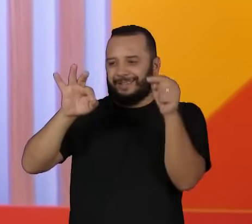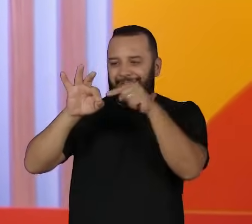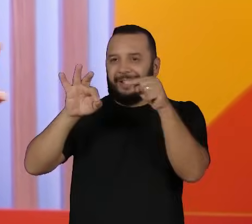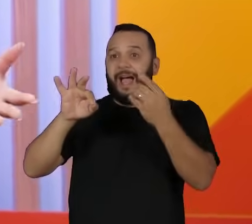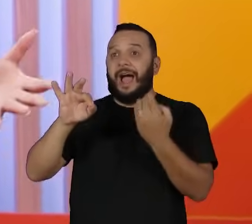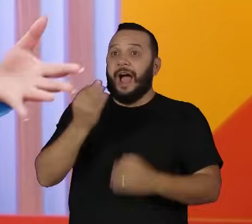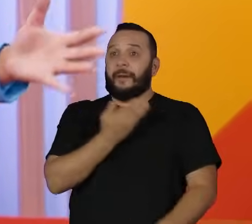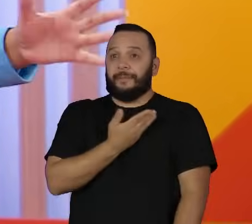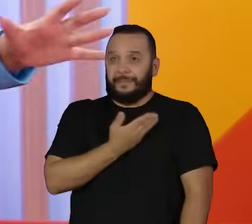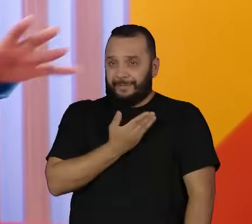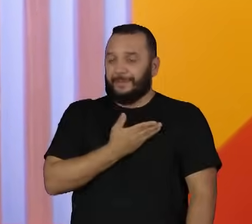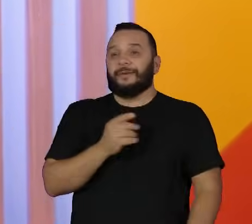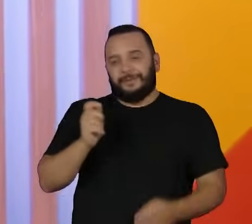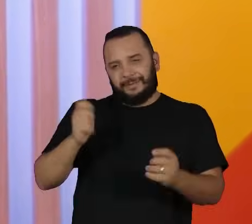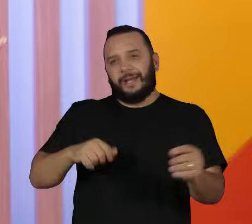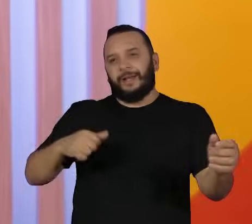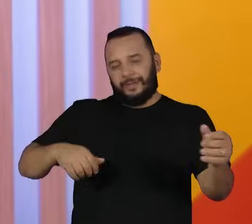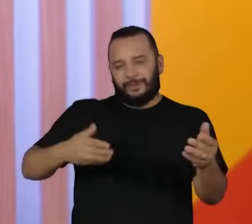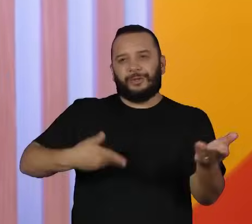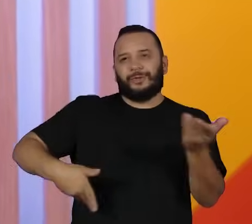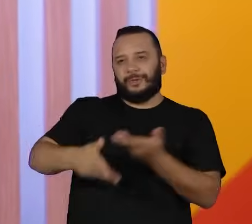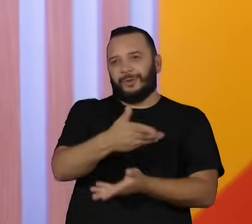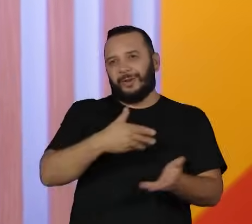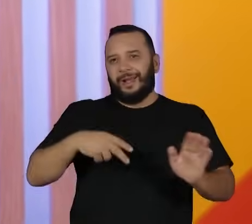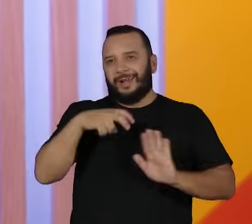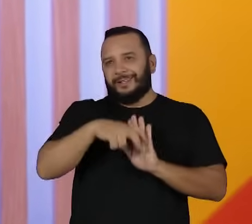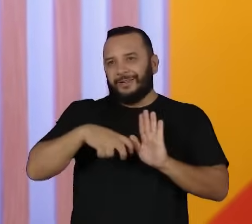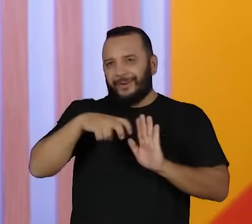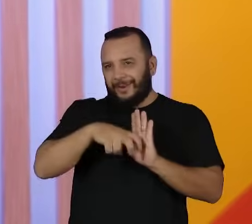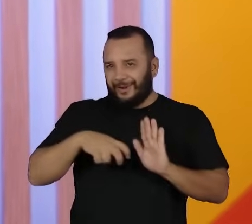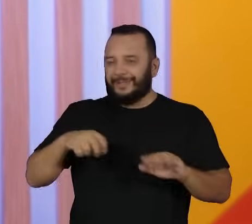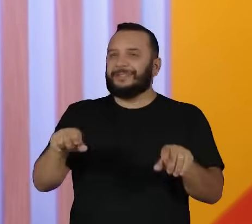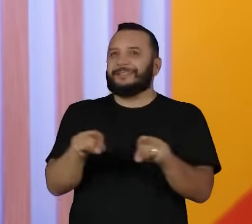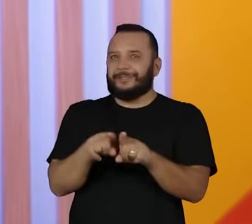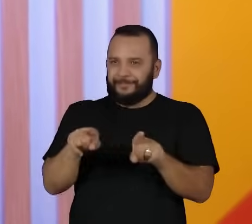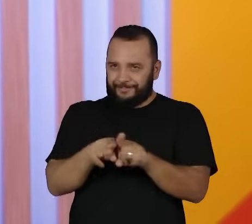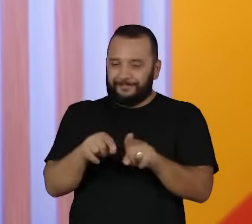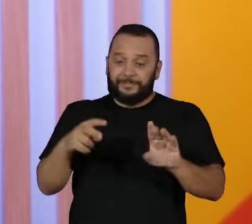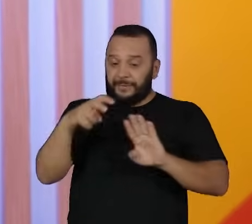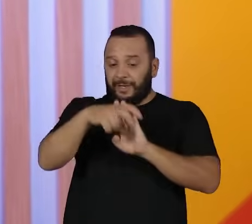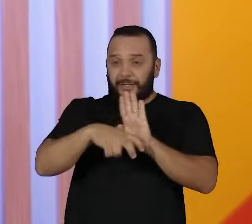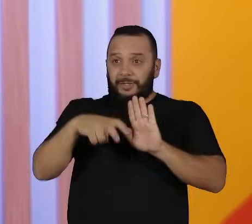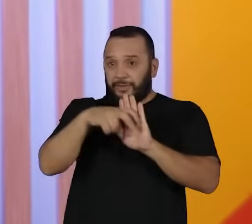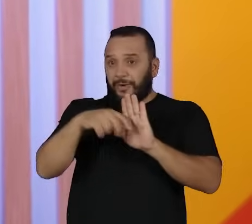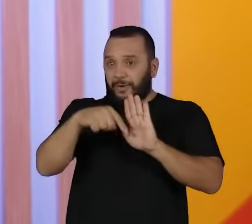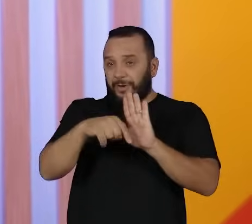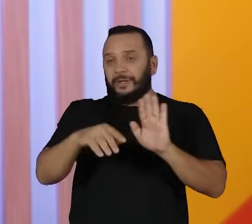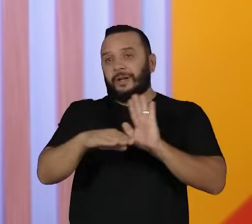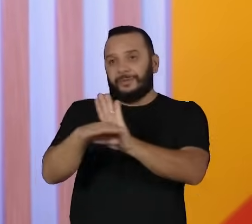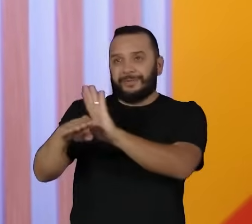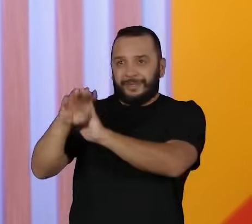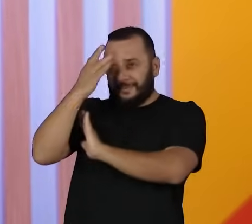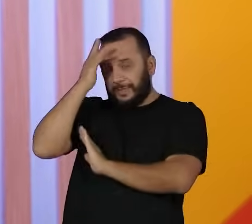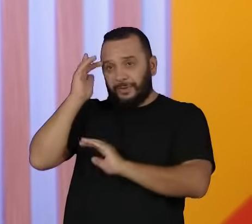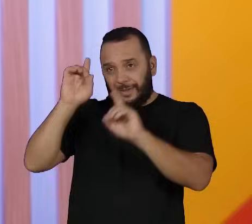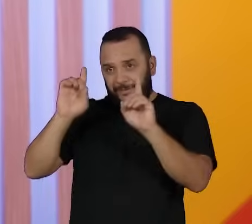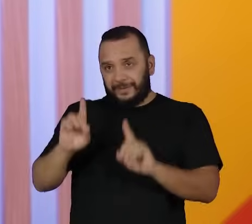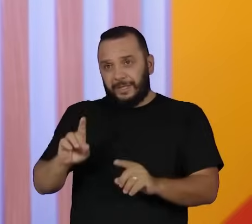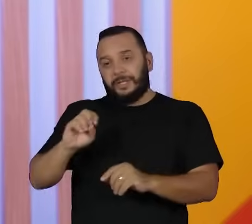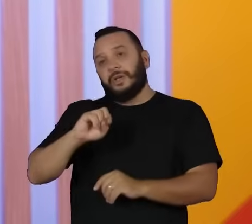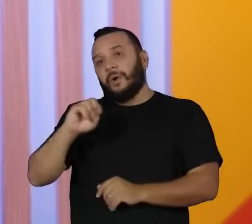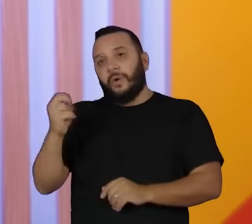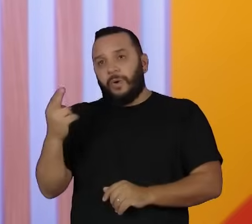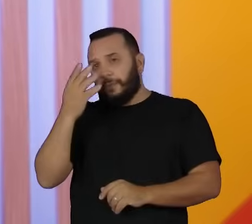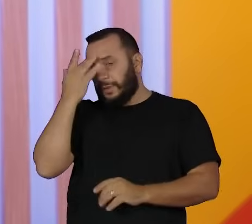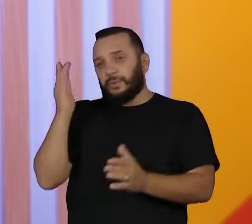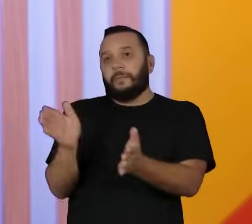para cadeiras de rodas. E não são só cadeiras de rodas, né? São cadeiras de rodas que vão ser direcionadas a pessoas pessoas com deficiência em situação de